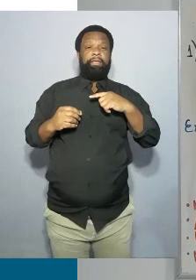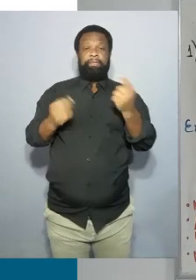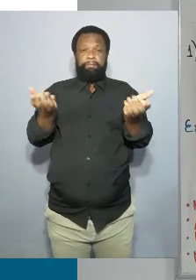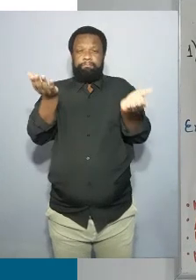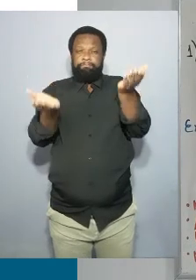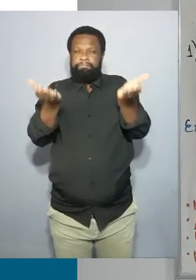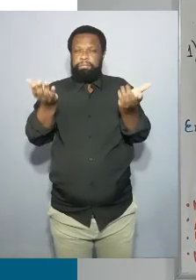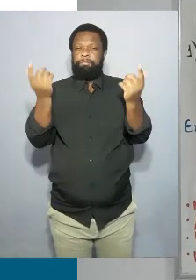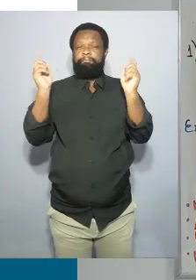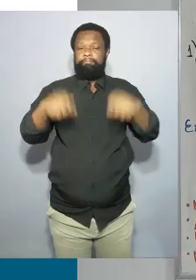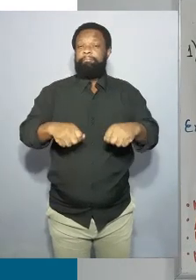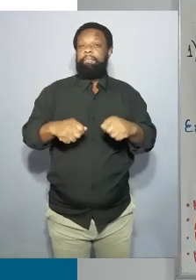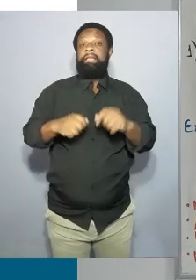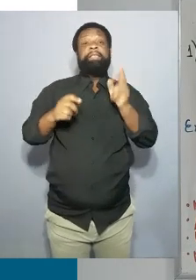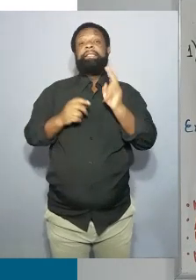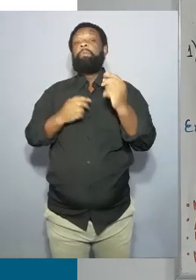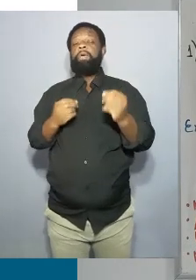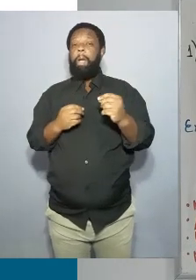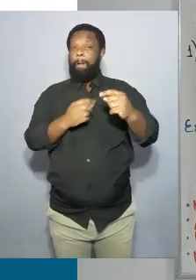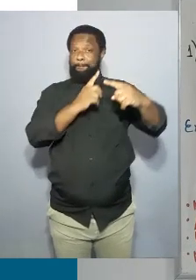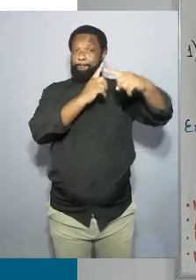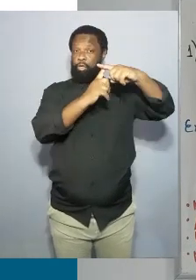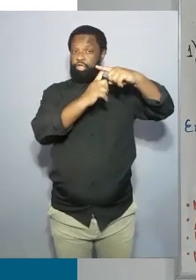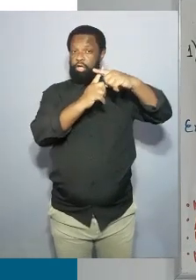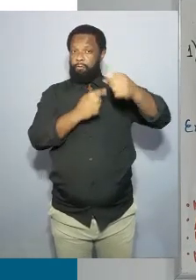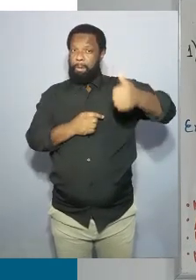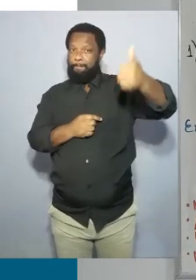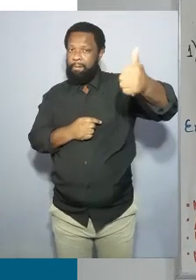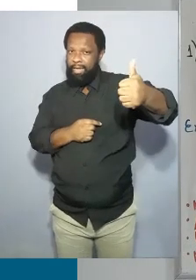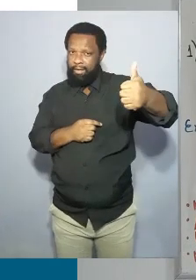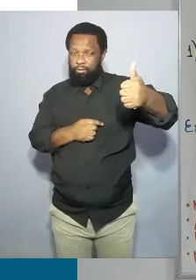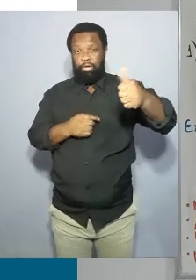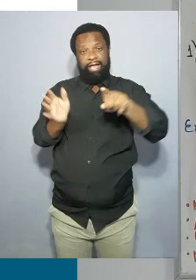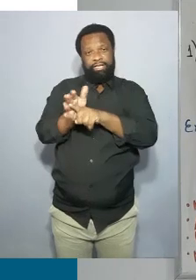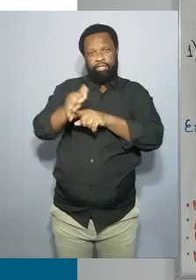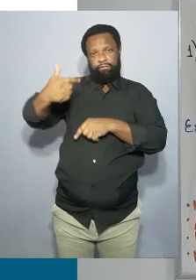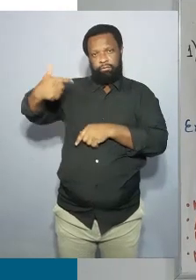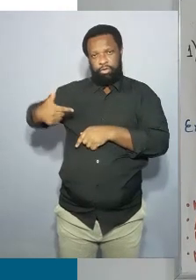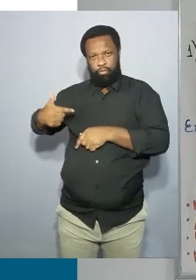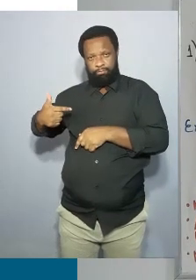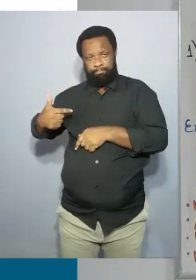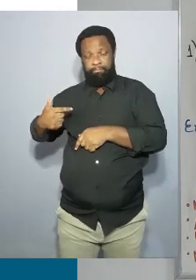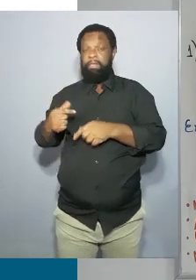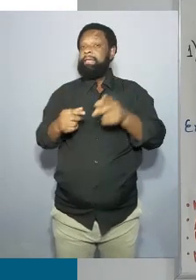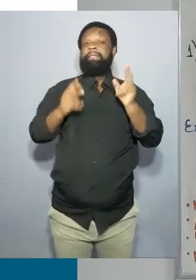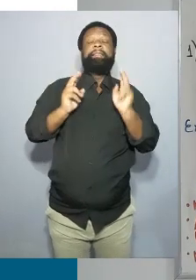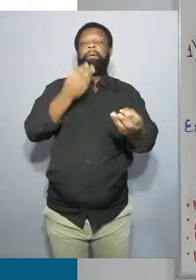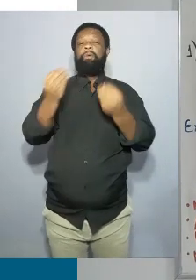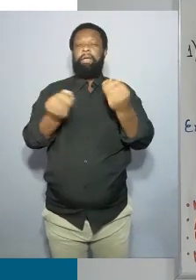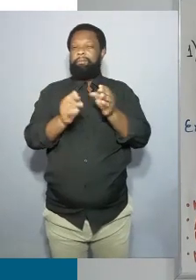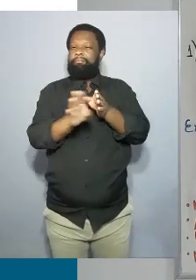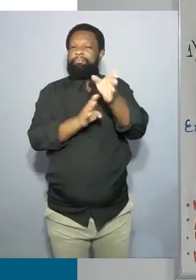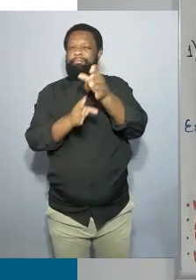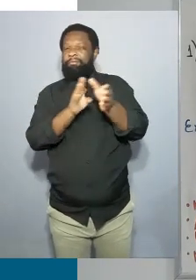se estabilize. Sempre o positivo na frente, tudo bem? Então, positivo e negativo. E aí, o macete